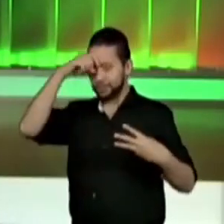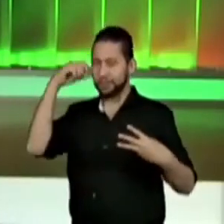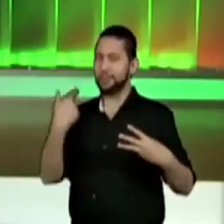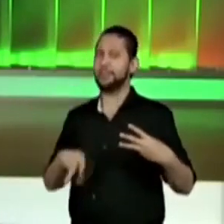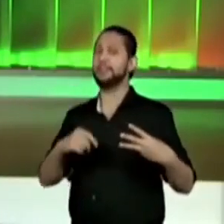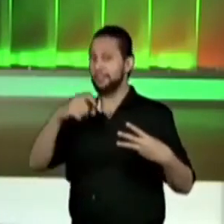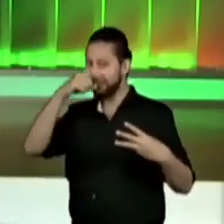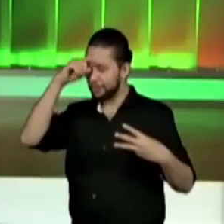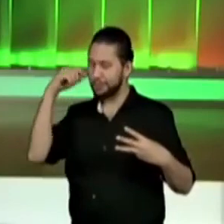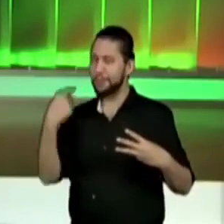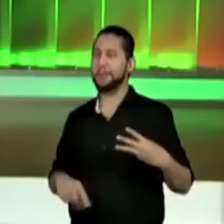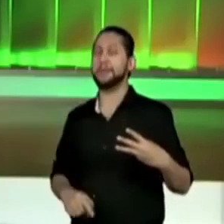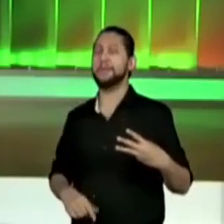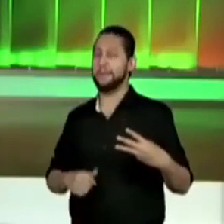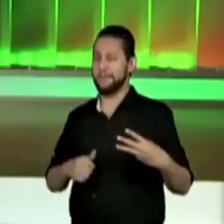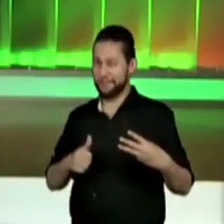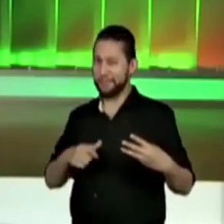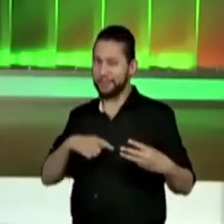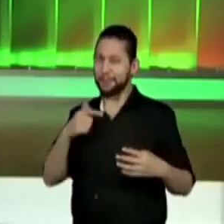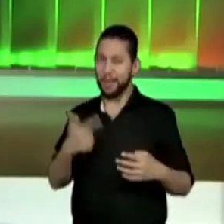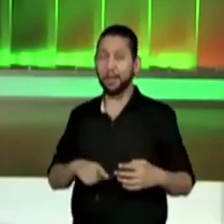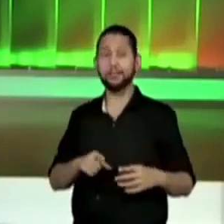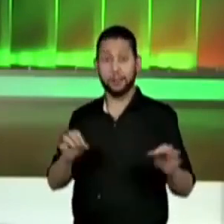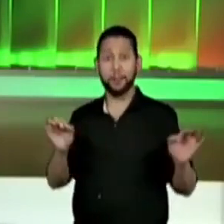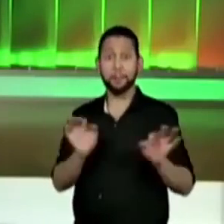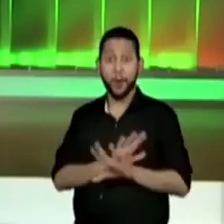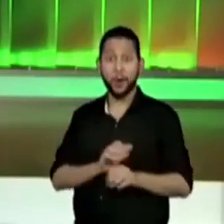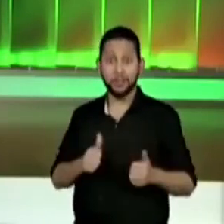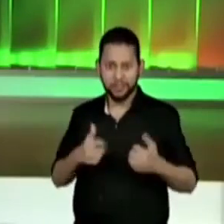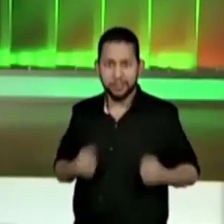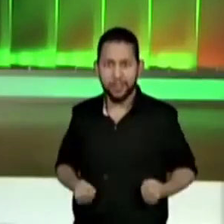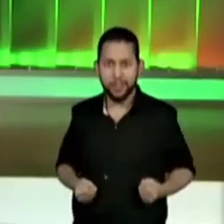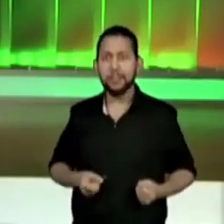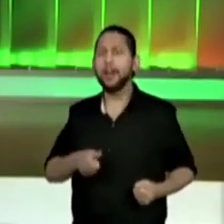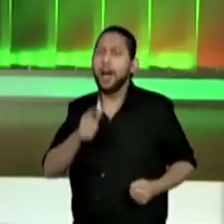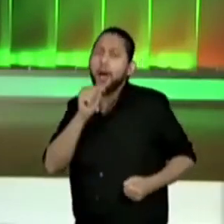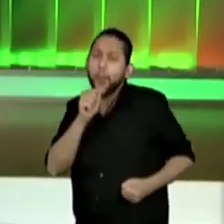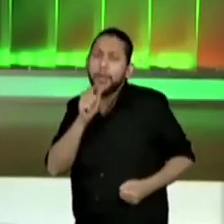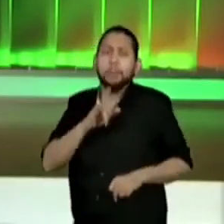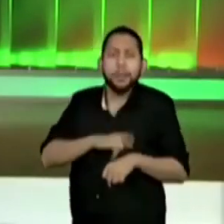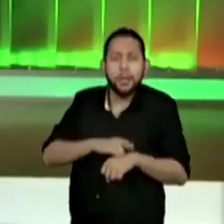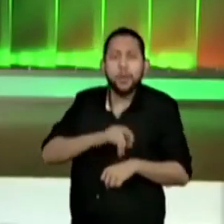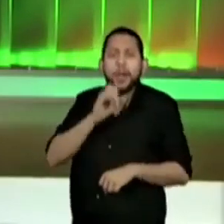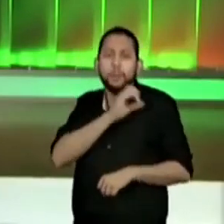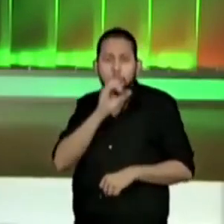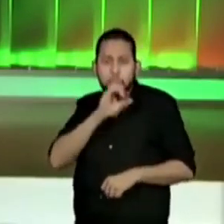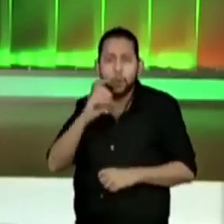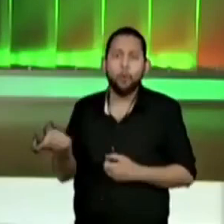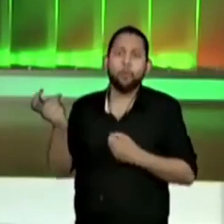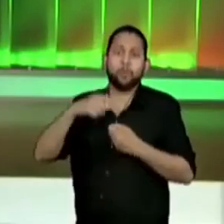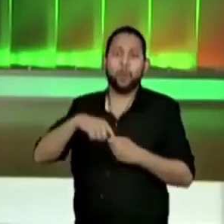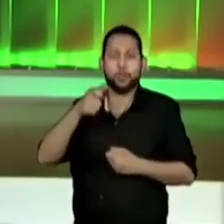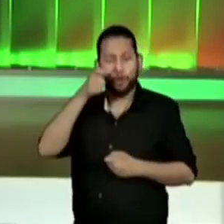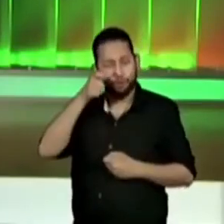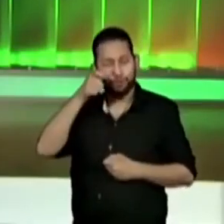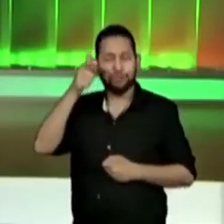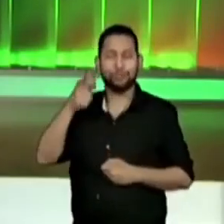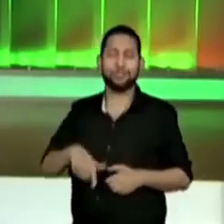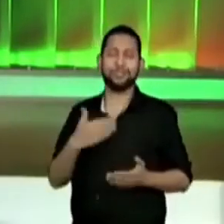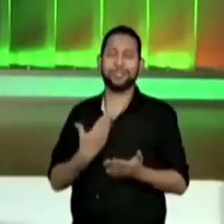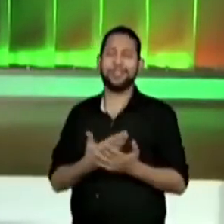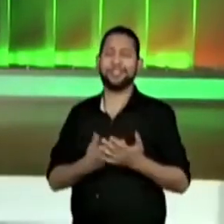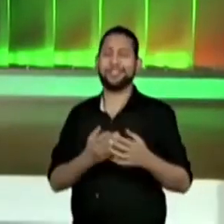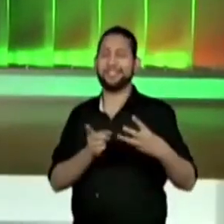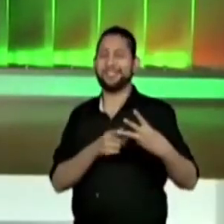o mais certo vocês estão preparados Então corre beber água corre no banheiro e volta pra